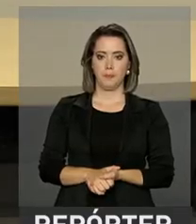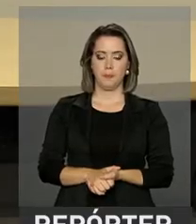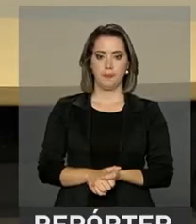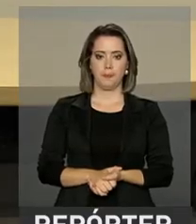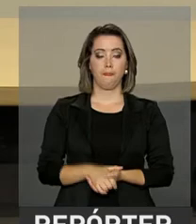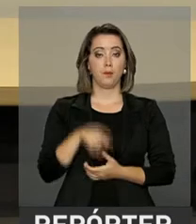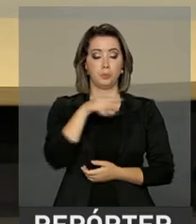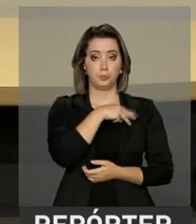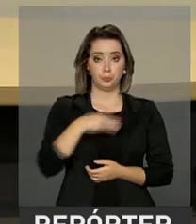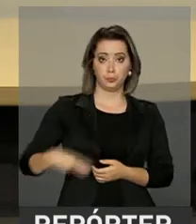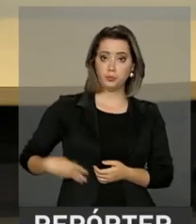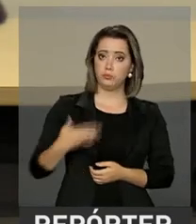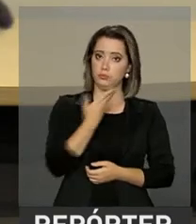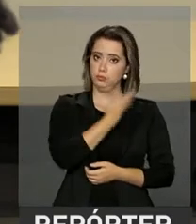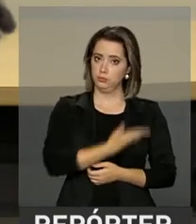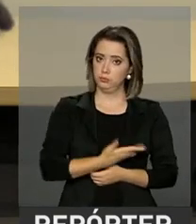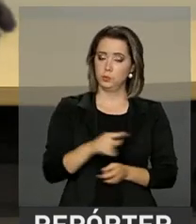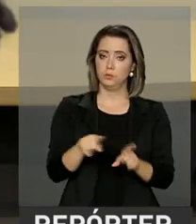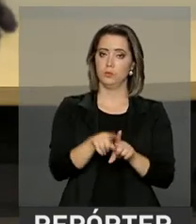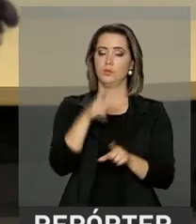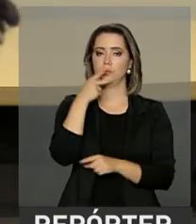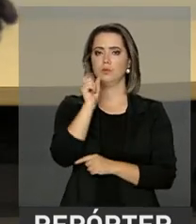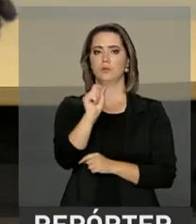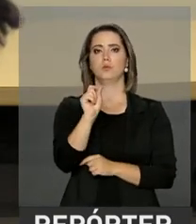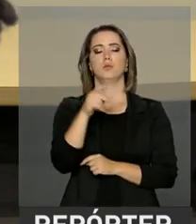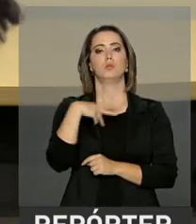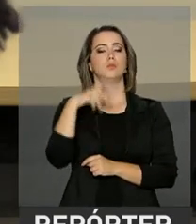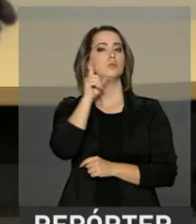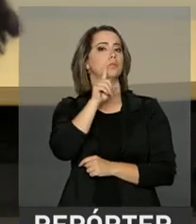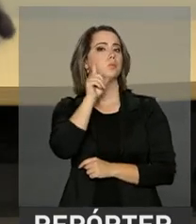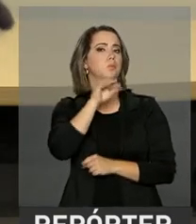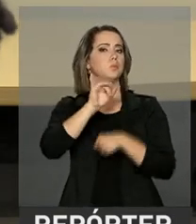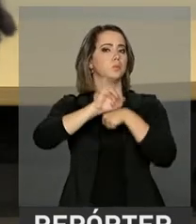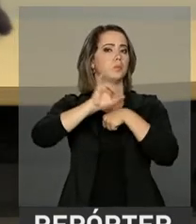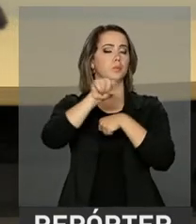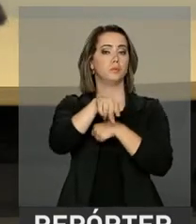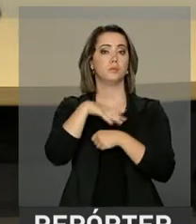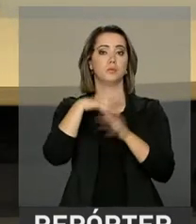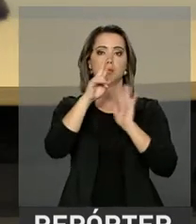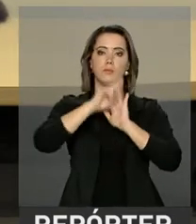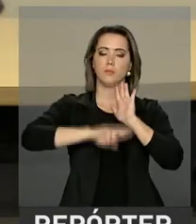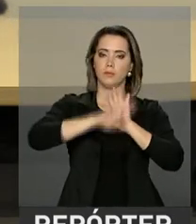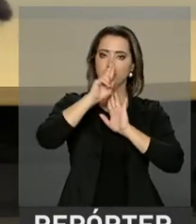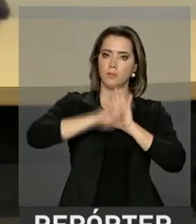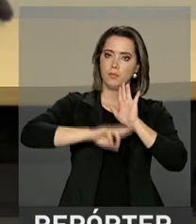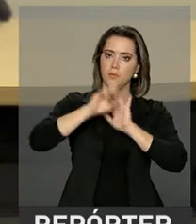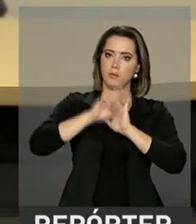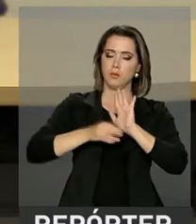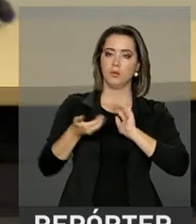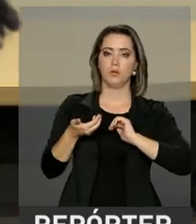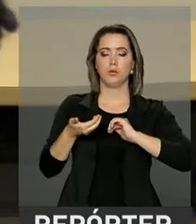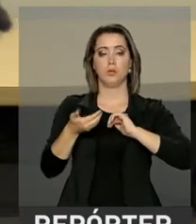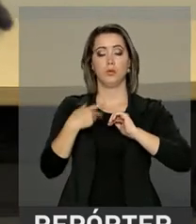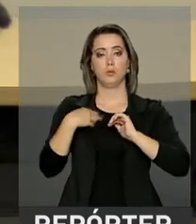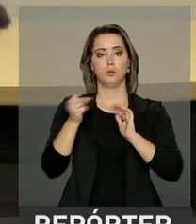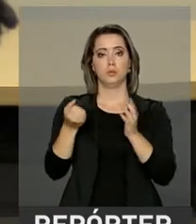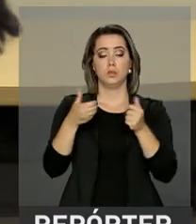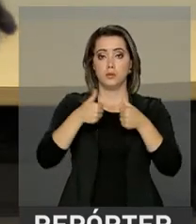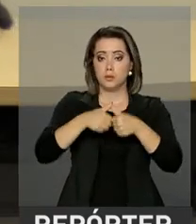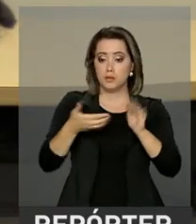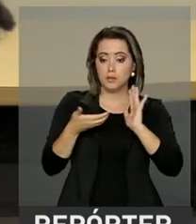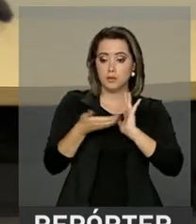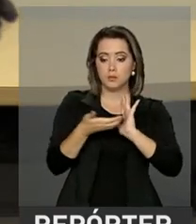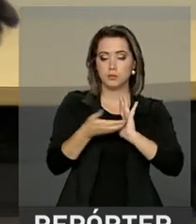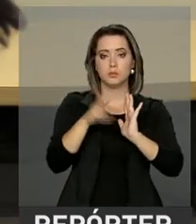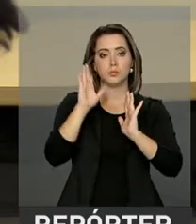O ministro da Fazenda, Henrique Meirelles, disse em Washington, nos Estados Unidos, que o relatório da reforma da Previdência, que está na Câmara dos Deputados,